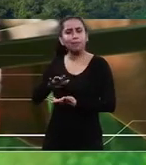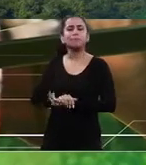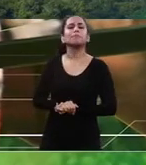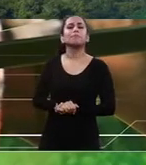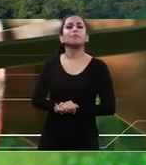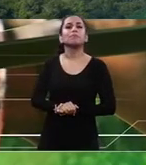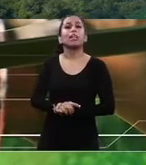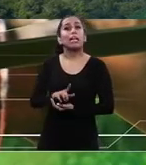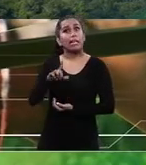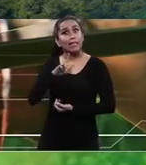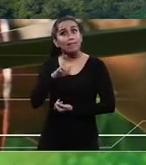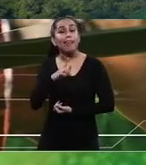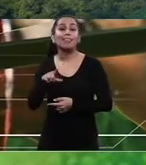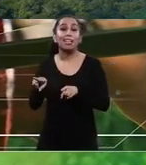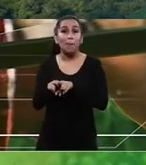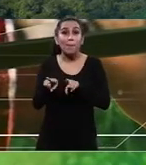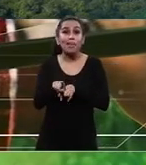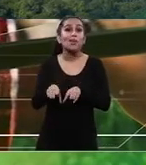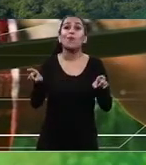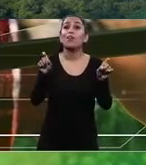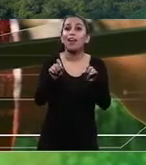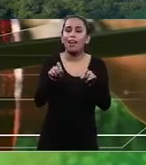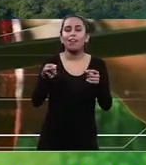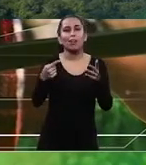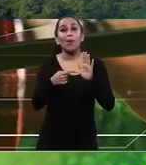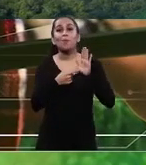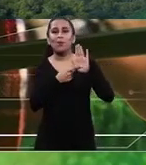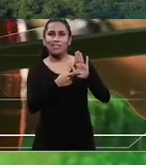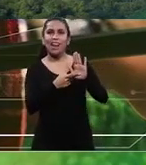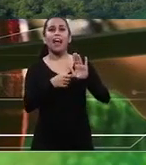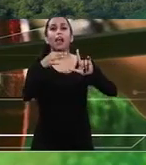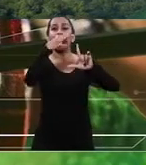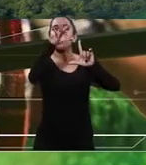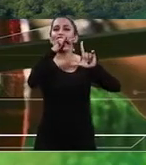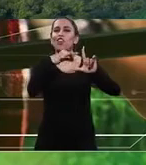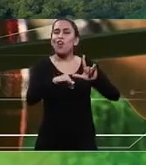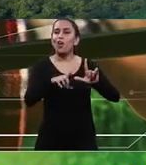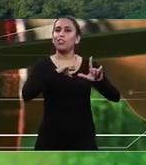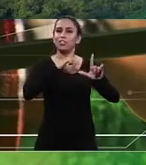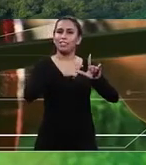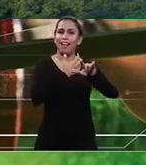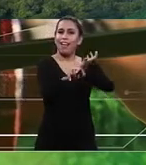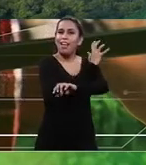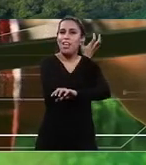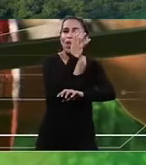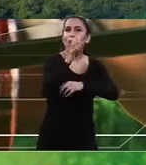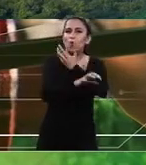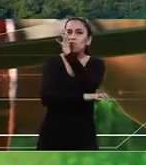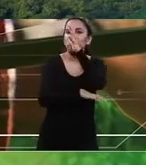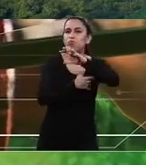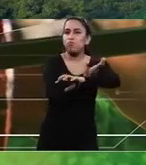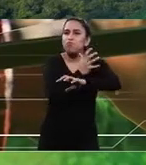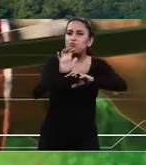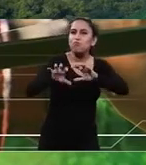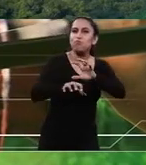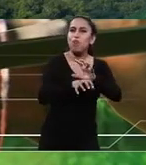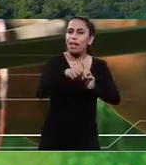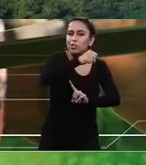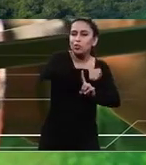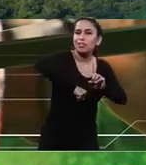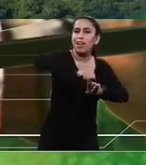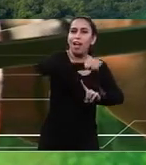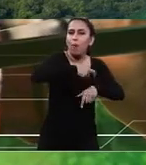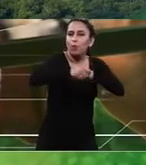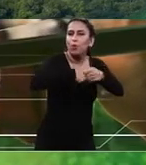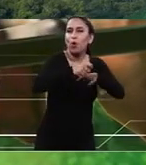tempo, trazendo essa lógica de sustentabilidade econômica, sustentabilidade ambiental, sustentabilidade social, coexistindo, e